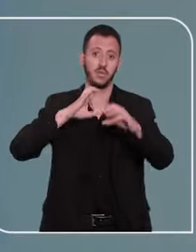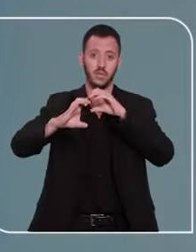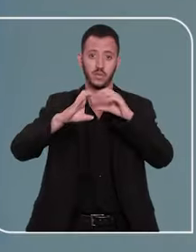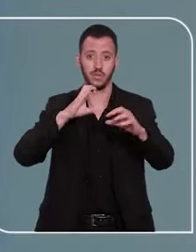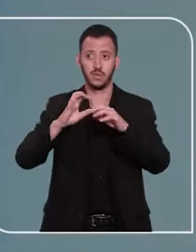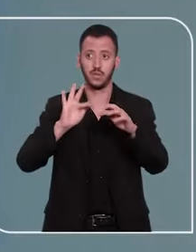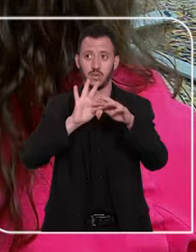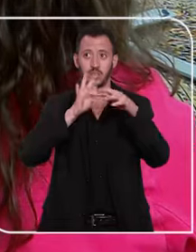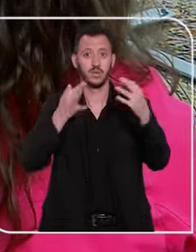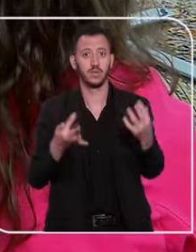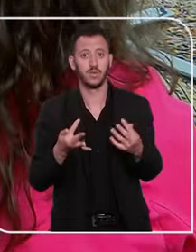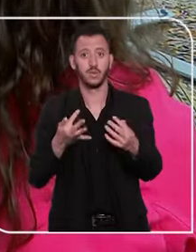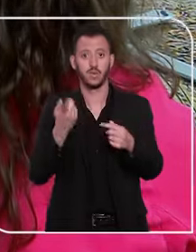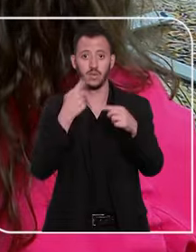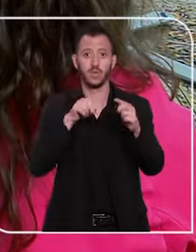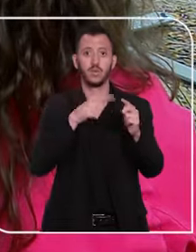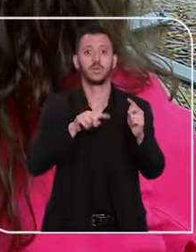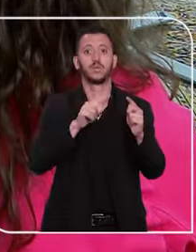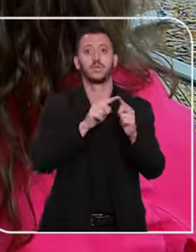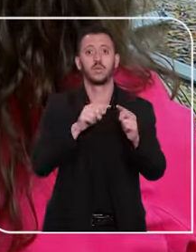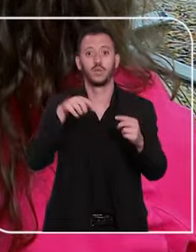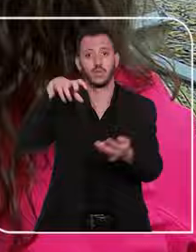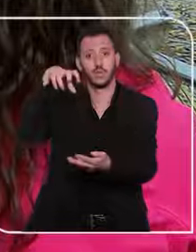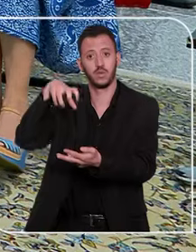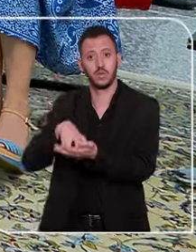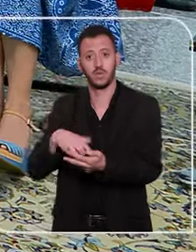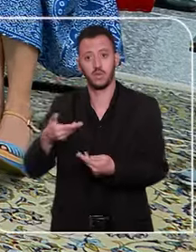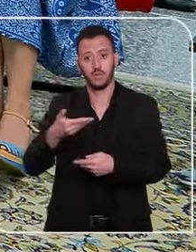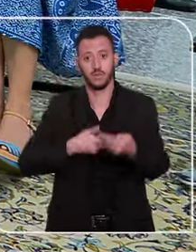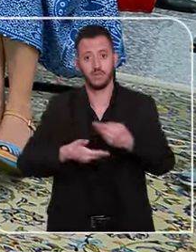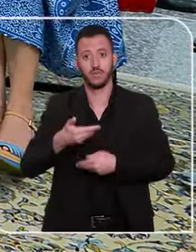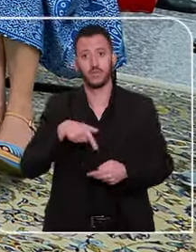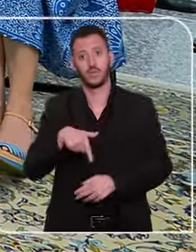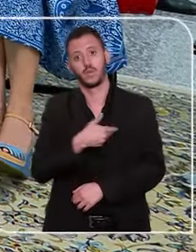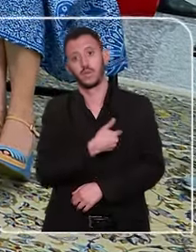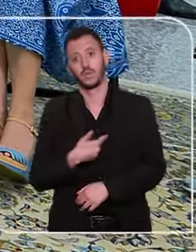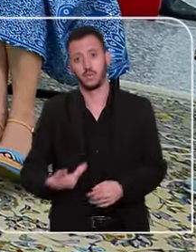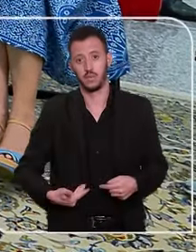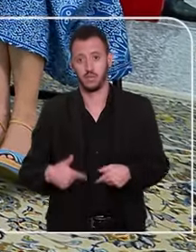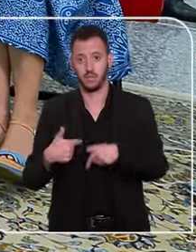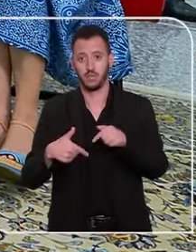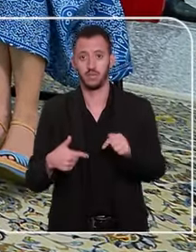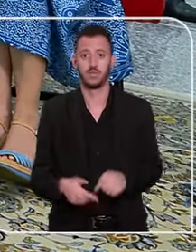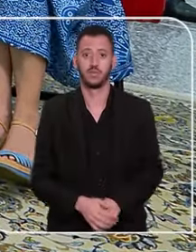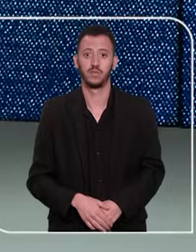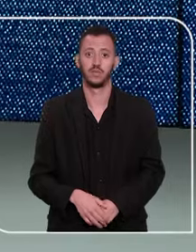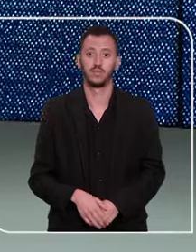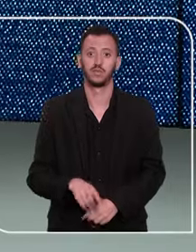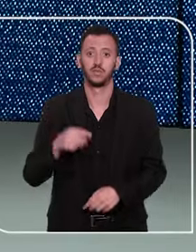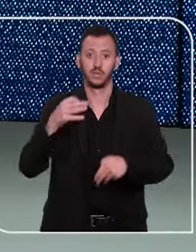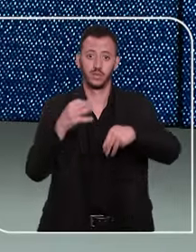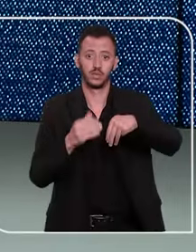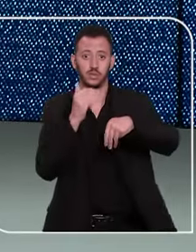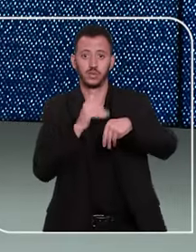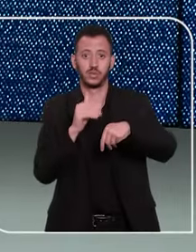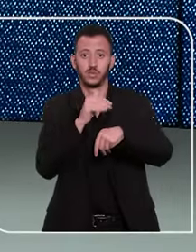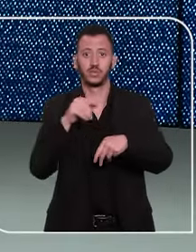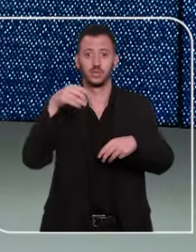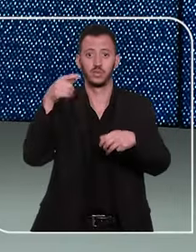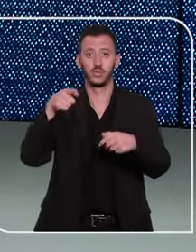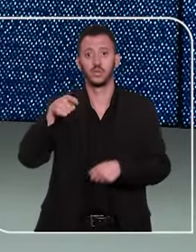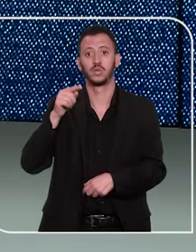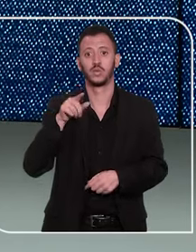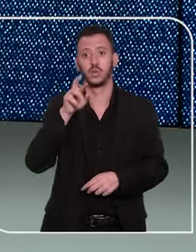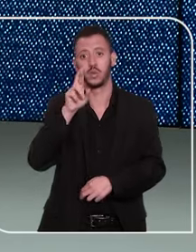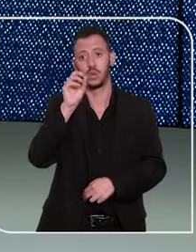importância de uma comunicação simplificada e objetiva em órgãos que prestam serviços públicos o ministro Ouvidor do